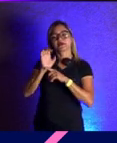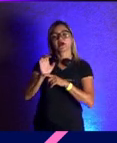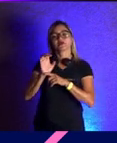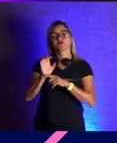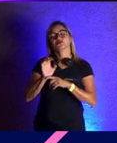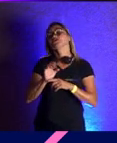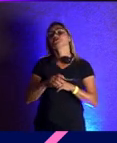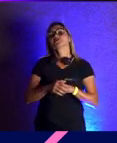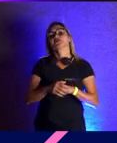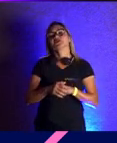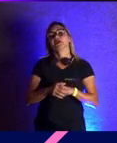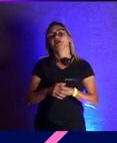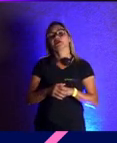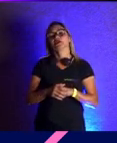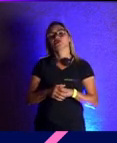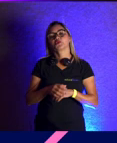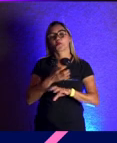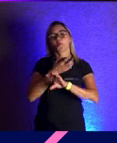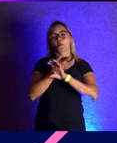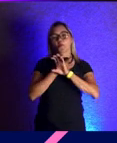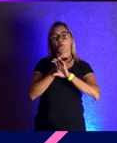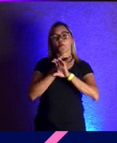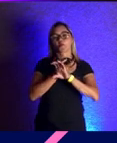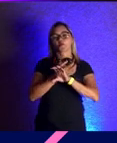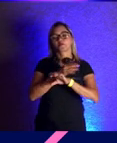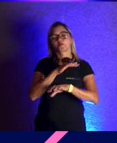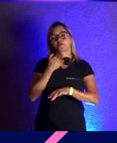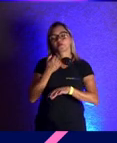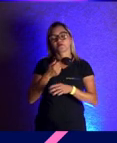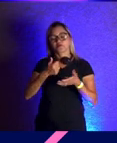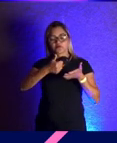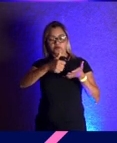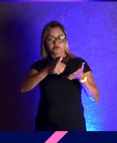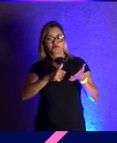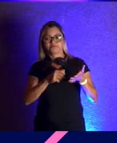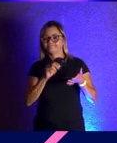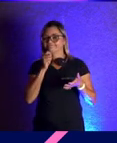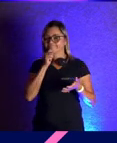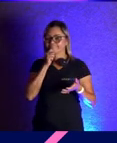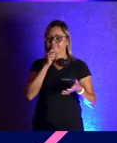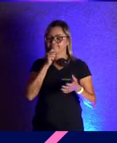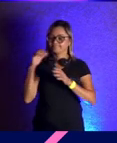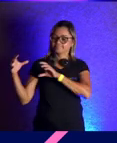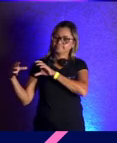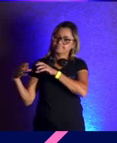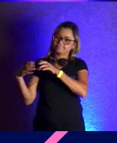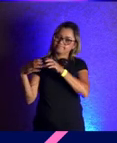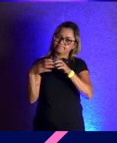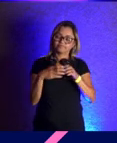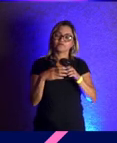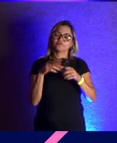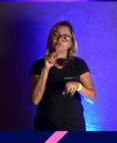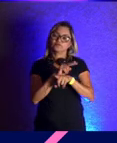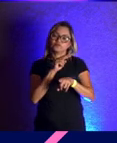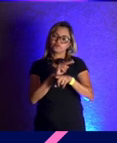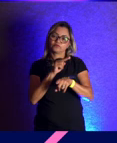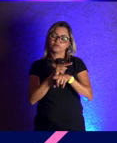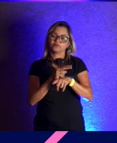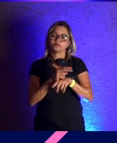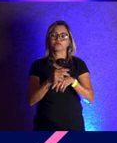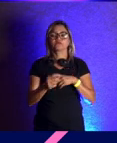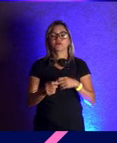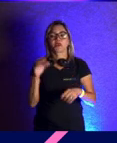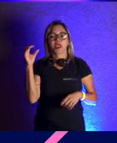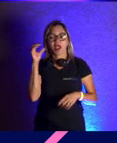muito grande de morte mortal, não analisado, houvesse uma força-tarefa para atingir esses pacientes hospitalizados de forma